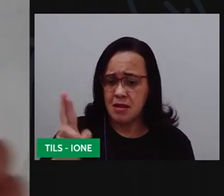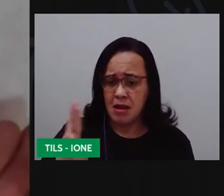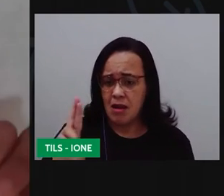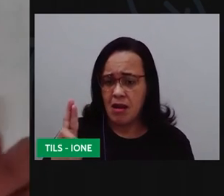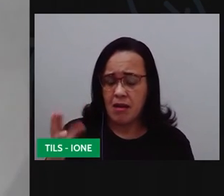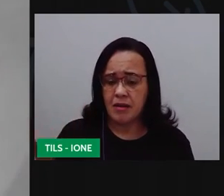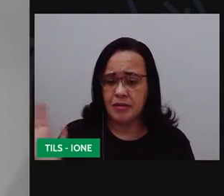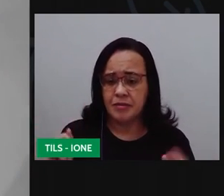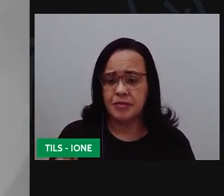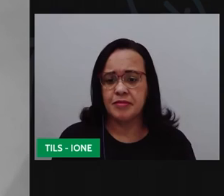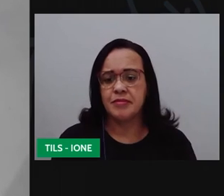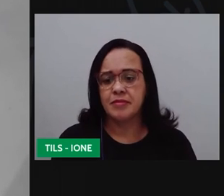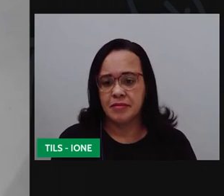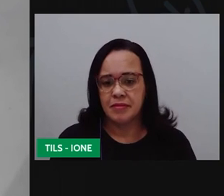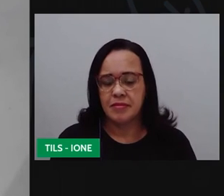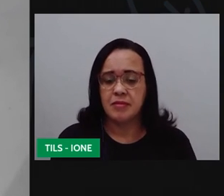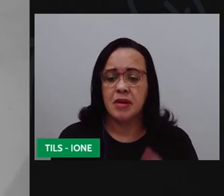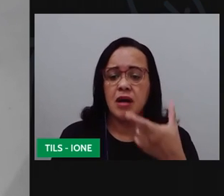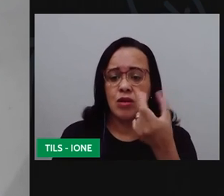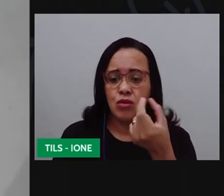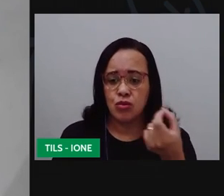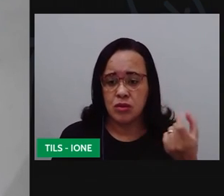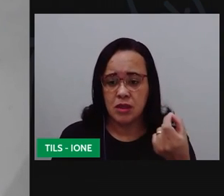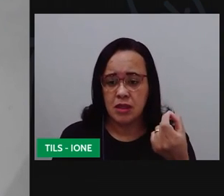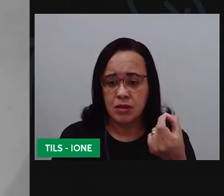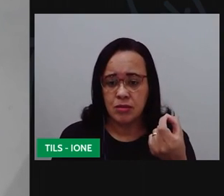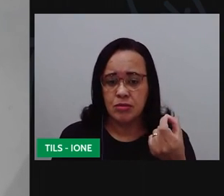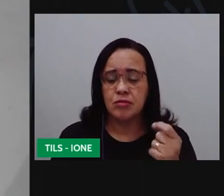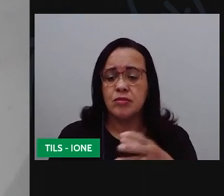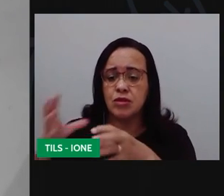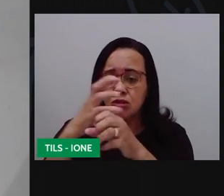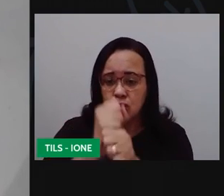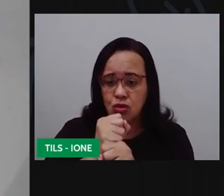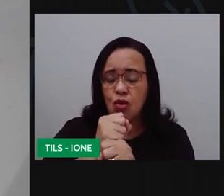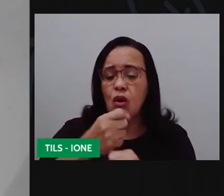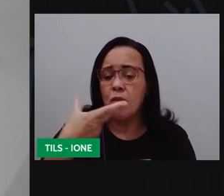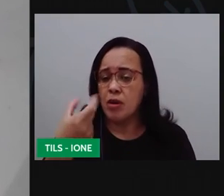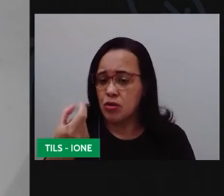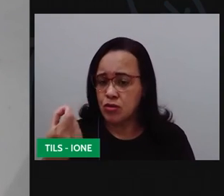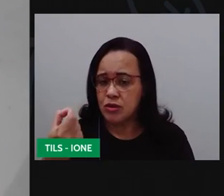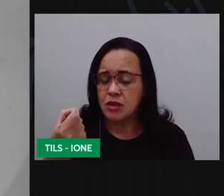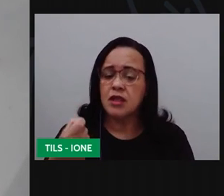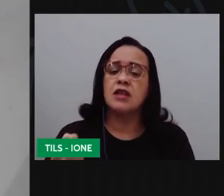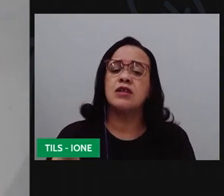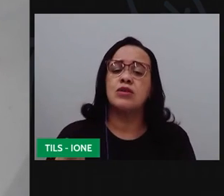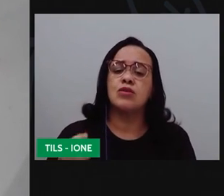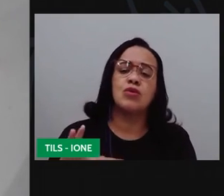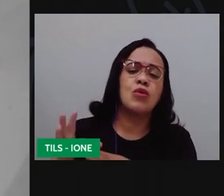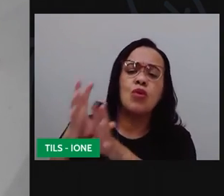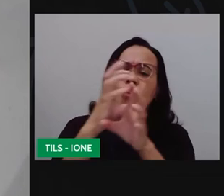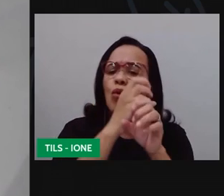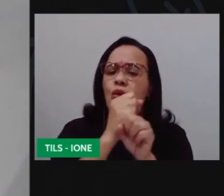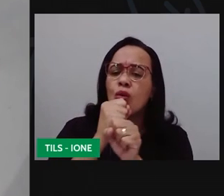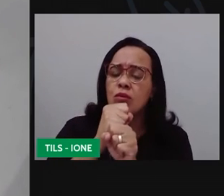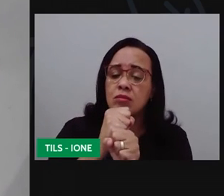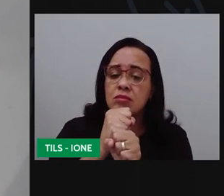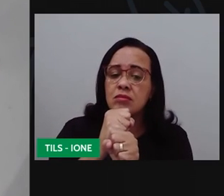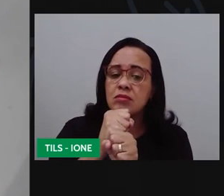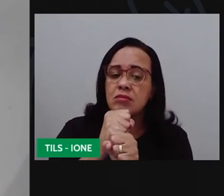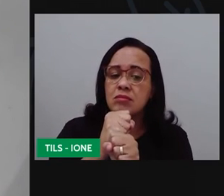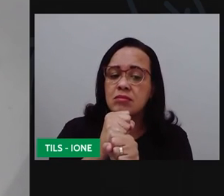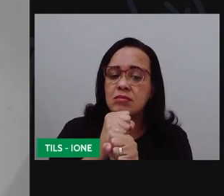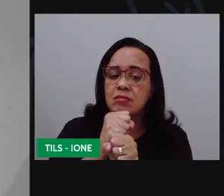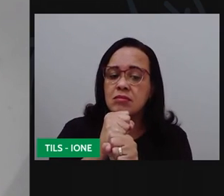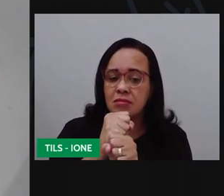ó eu tenho duzentos e o que somar mais 200 200 unidades com 200 unidades o que